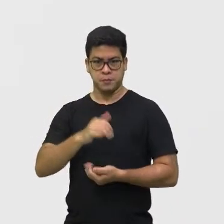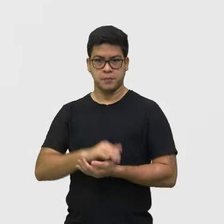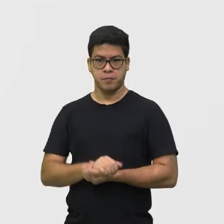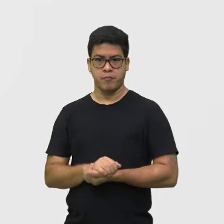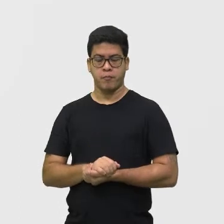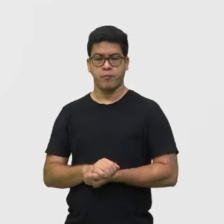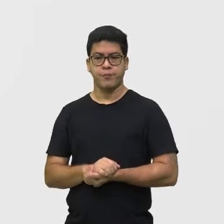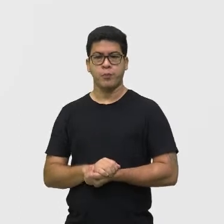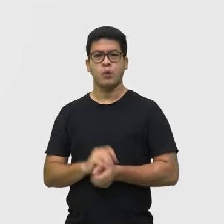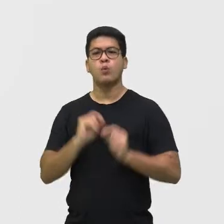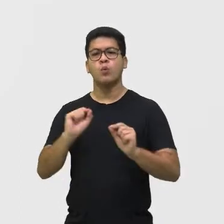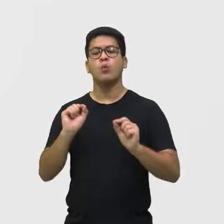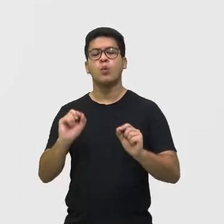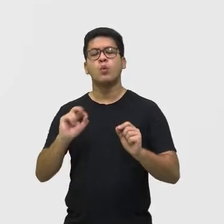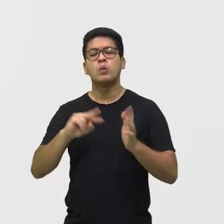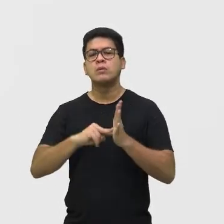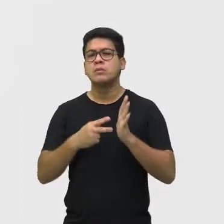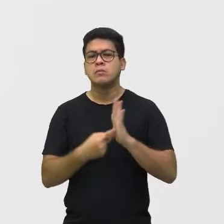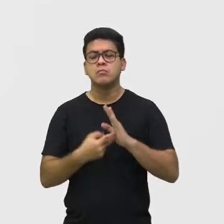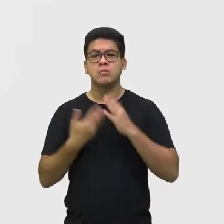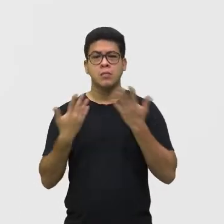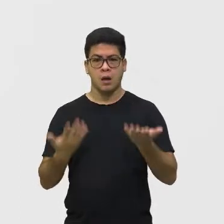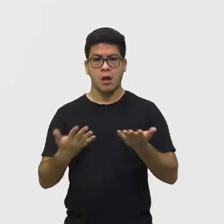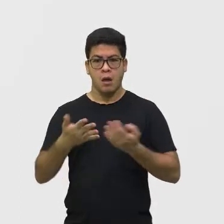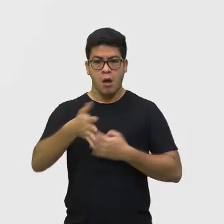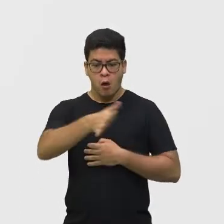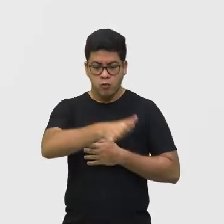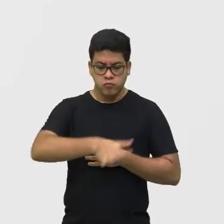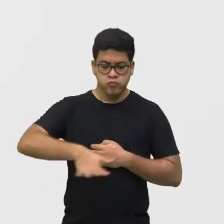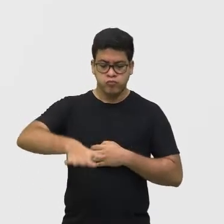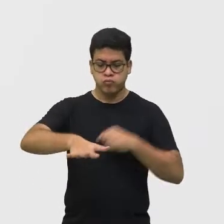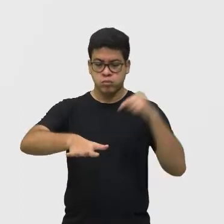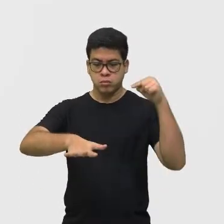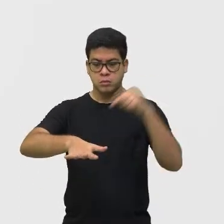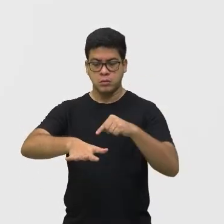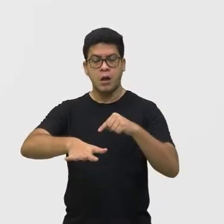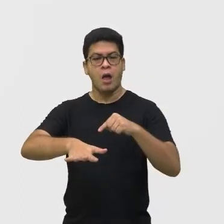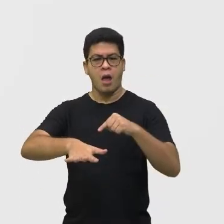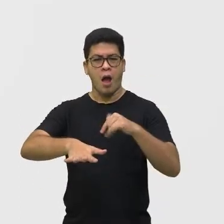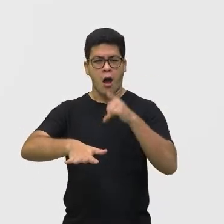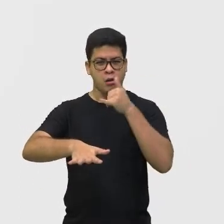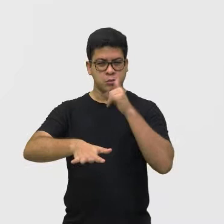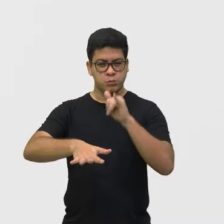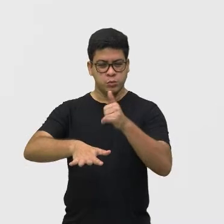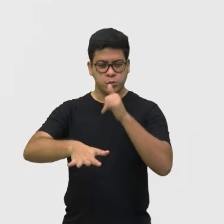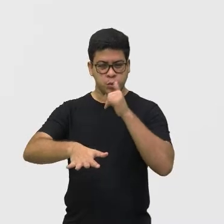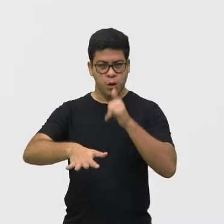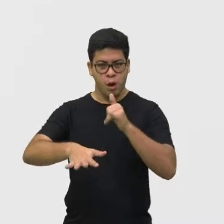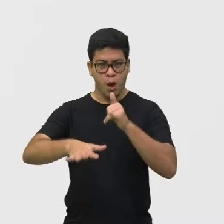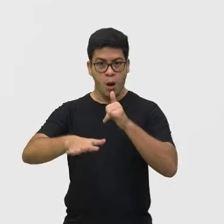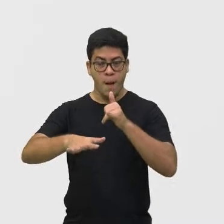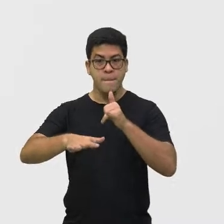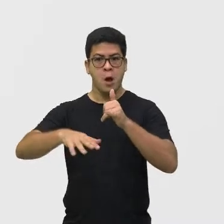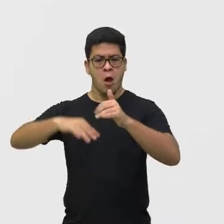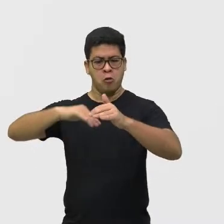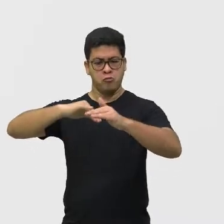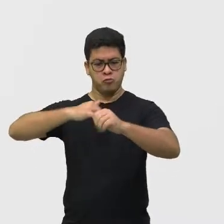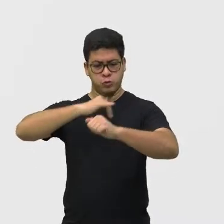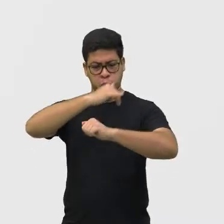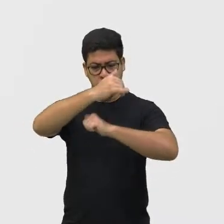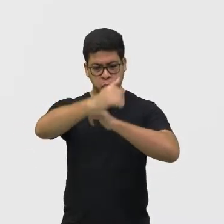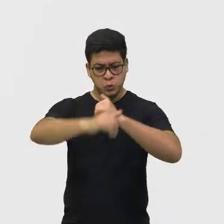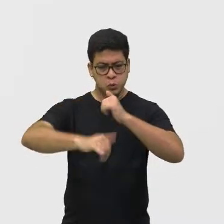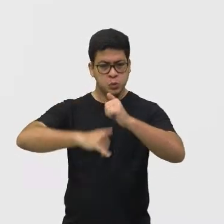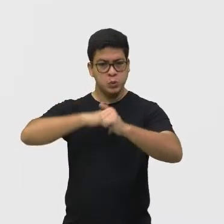superfícies equipotenciais, elas são superfícies de um campo elétrico, porque se eu tenho uma carga elétrica, pessoal, numa